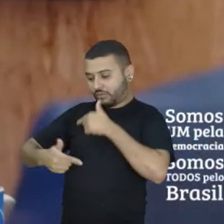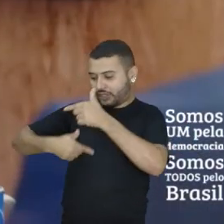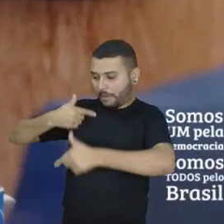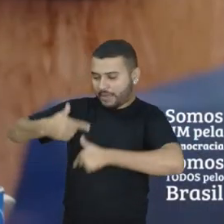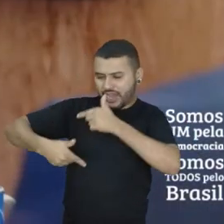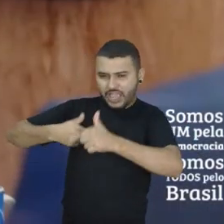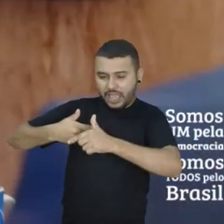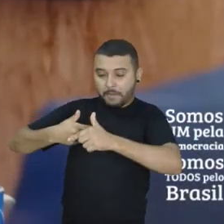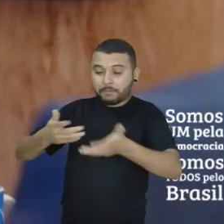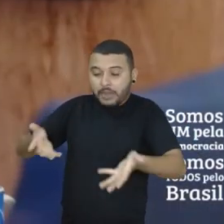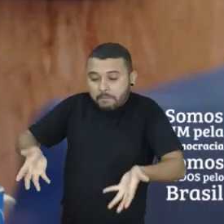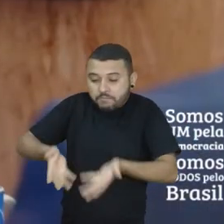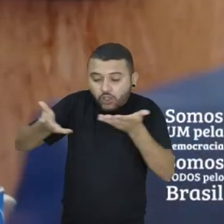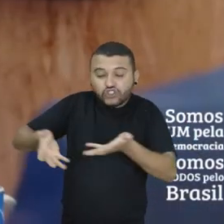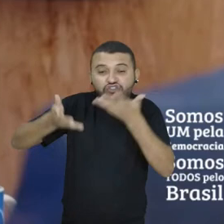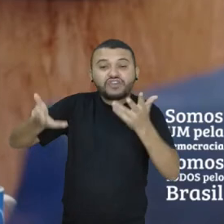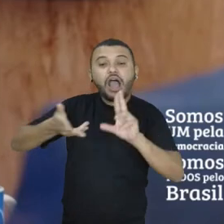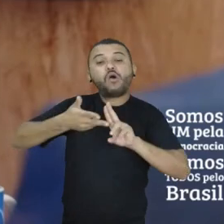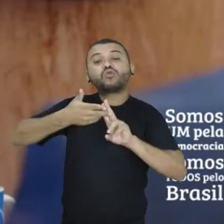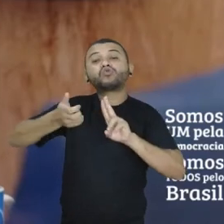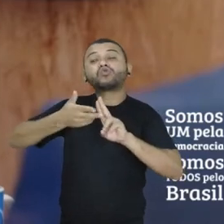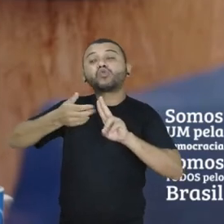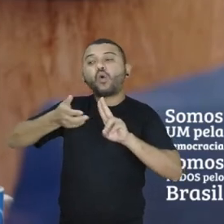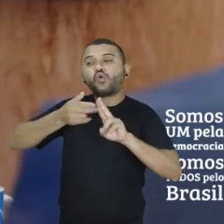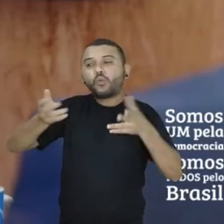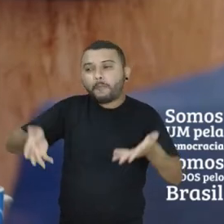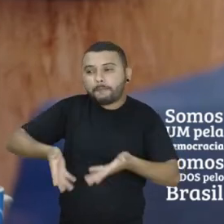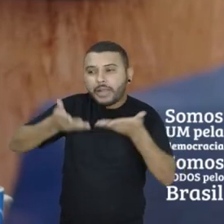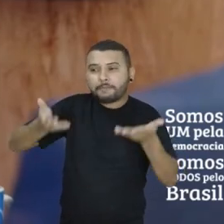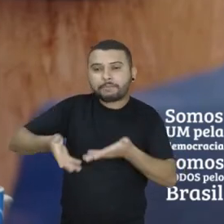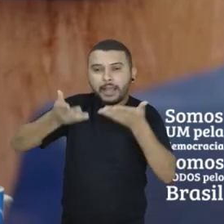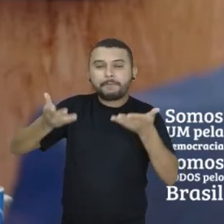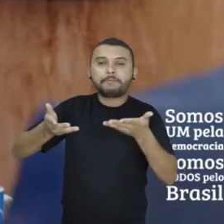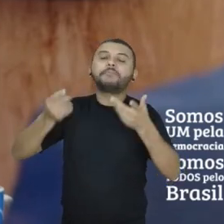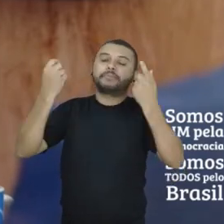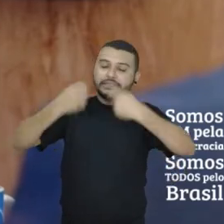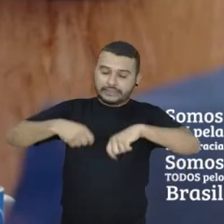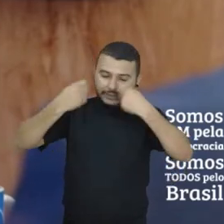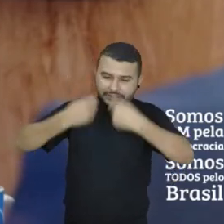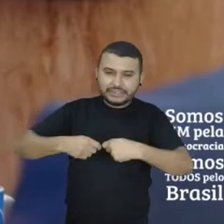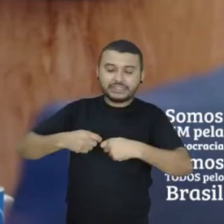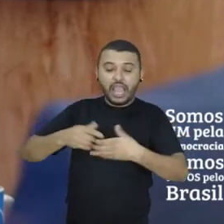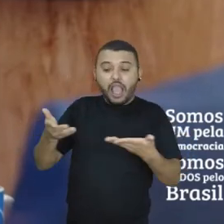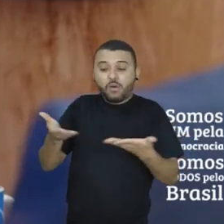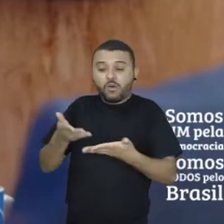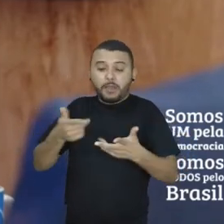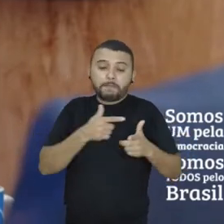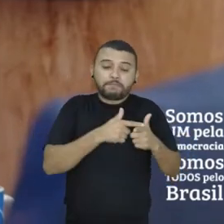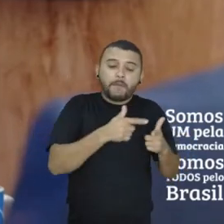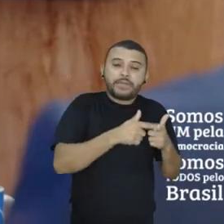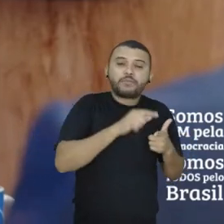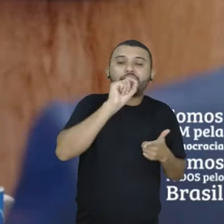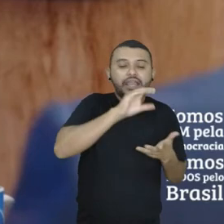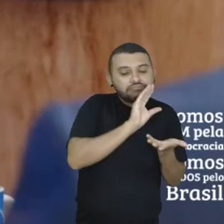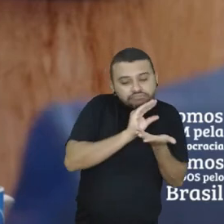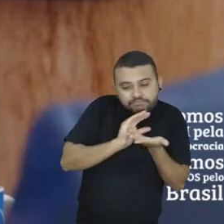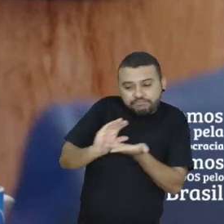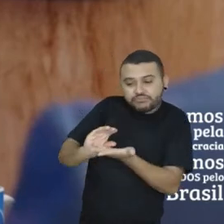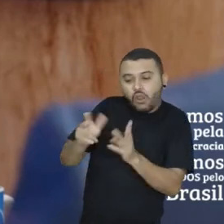SUS. A saúde vive uma crise de financiamento, o SUS. Por